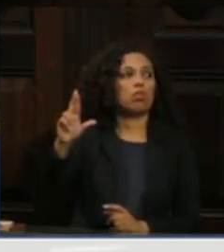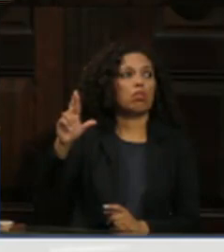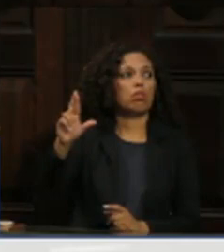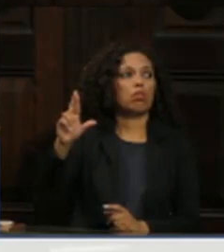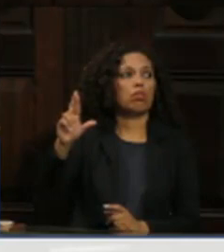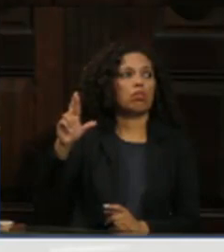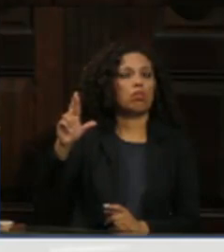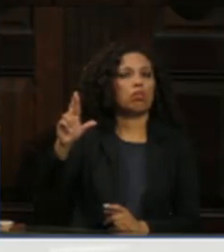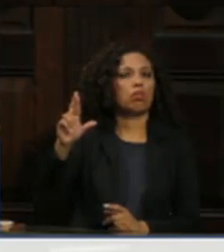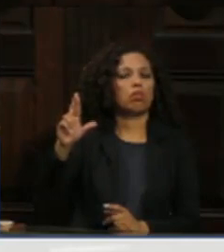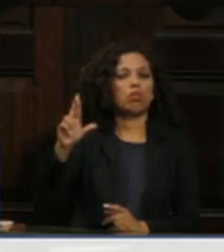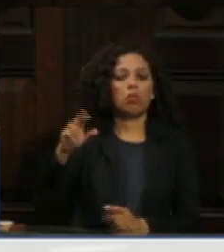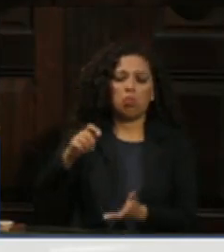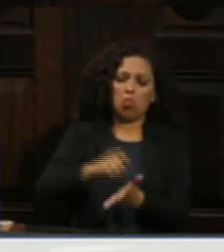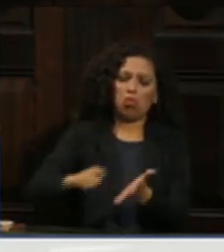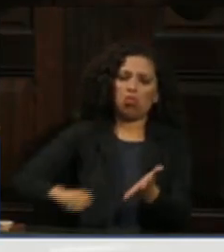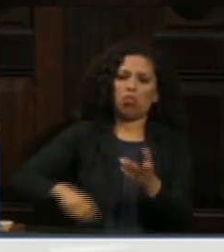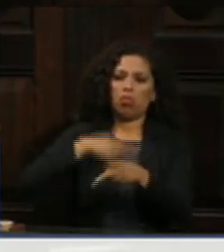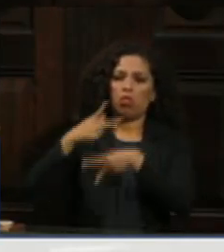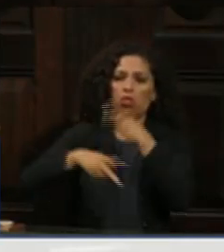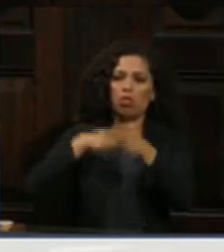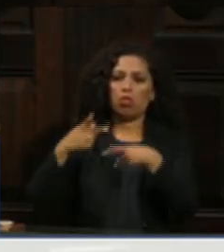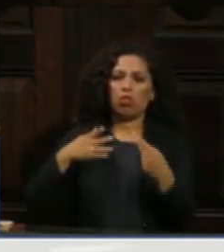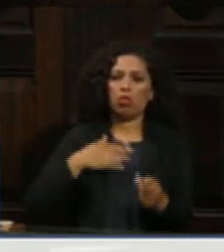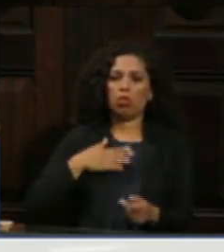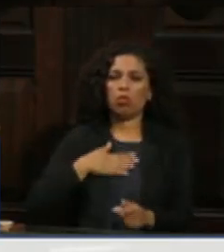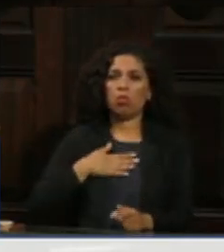da honra pessoal é muito grande.